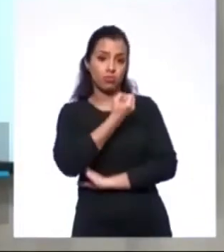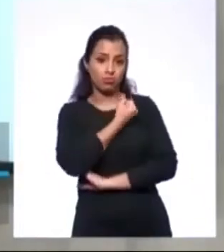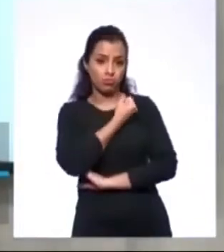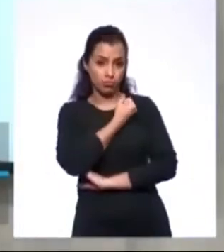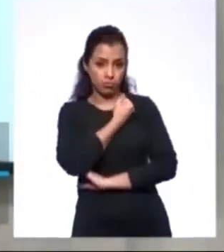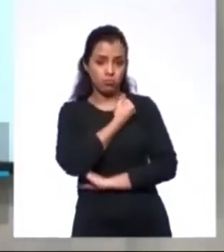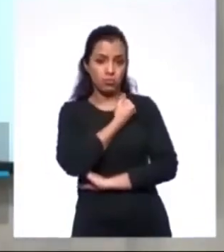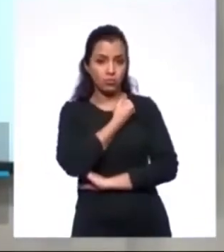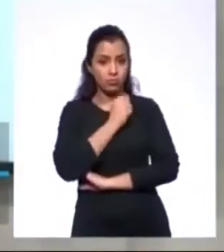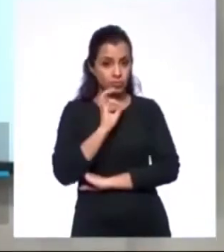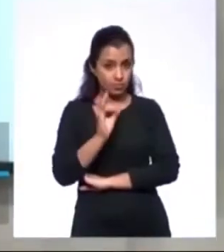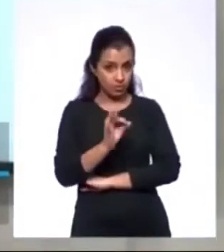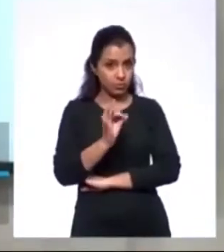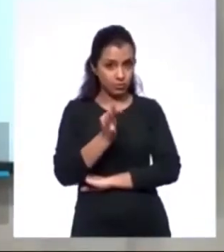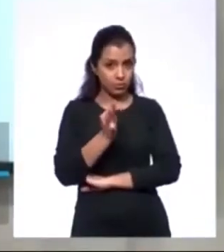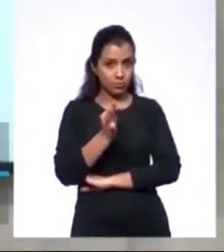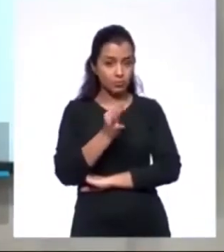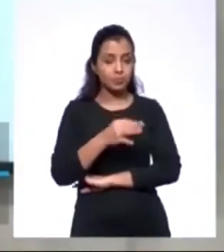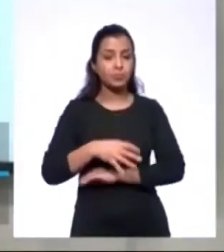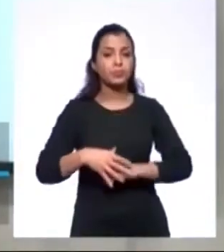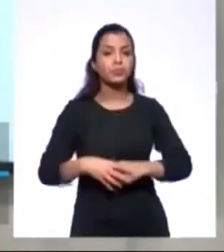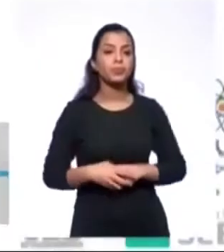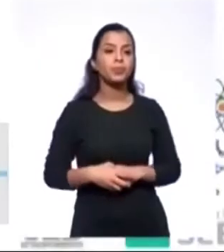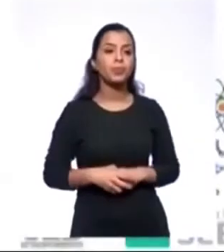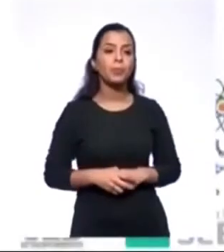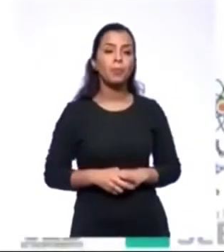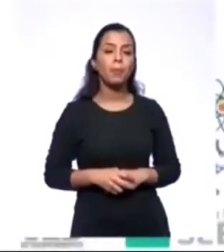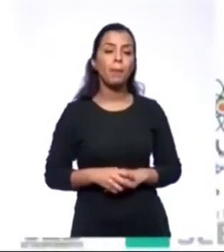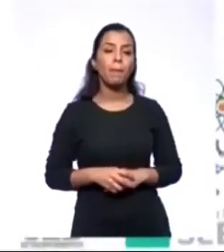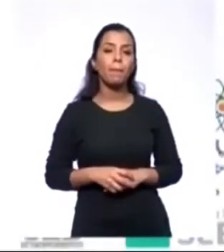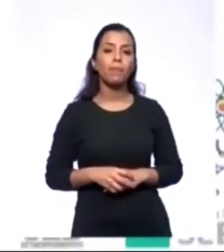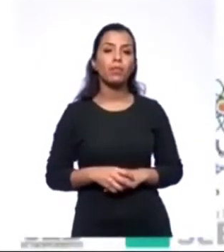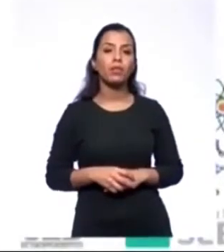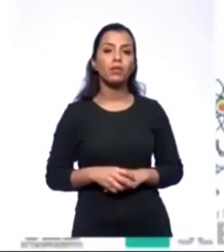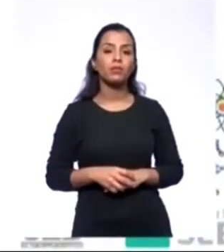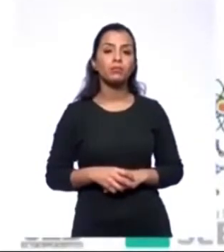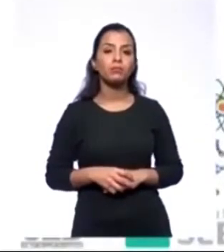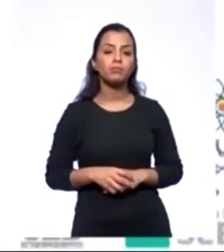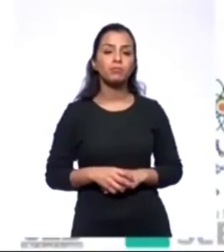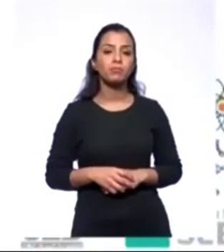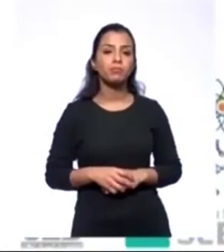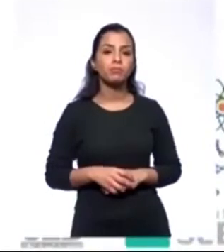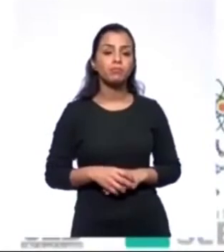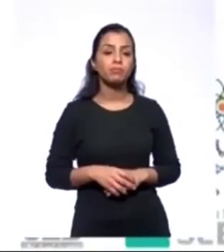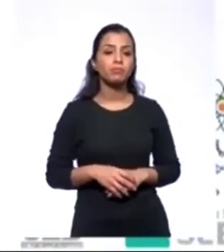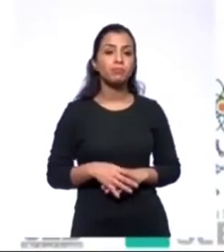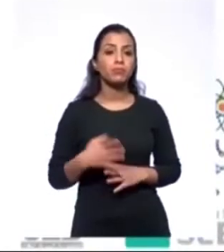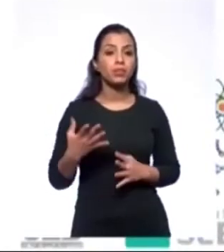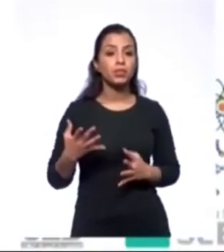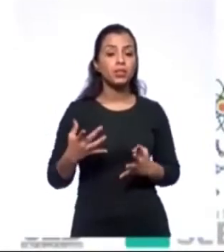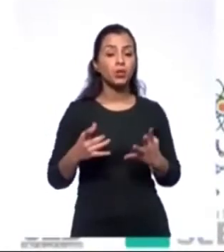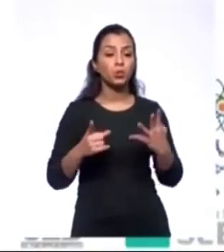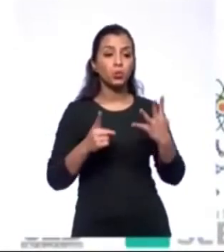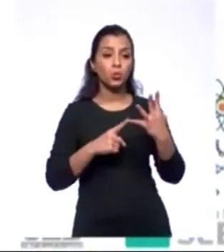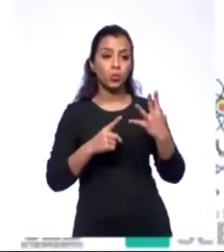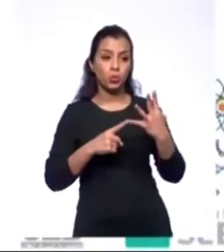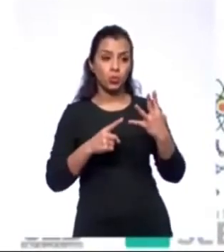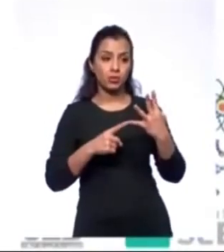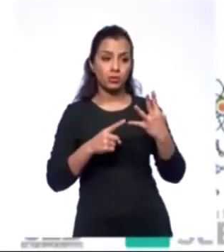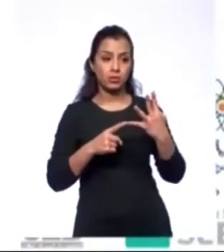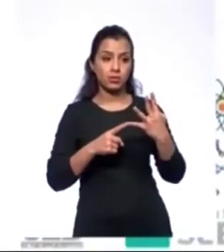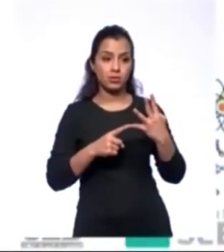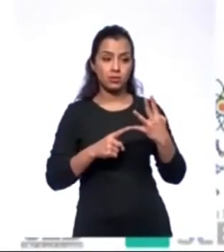2019 eu tenho 10 agora vamos voltar para tela dá uma olhadinha ó então na quarta casinha